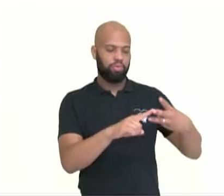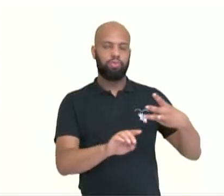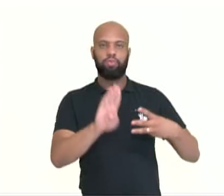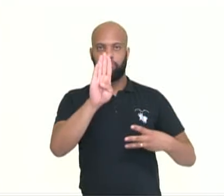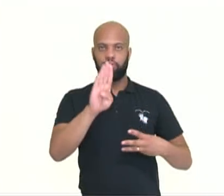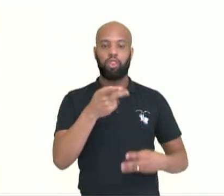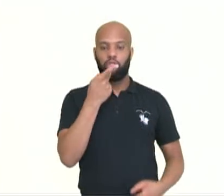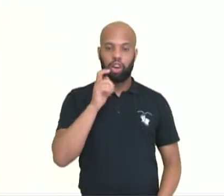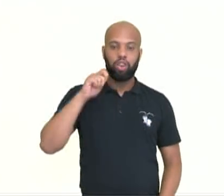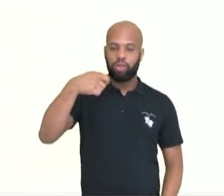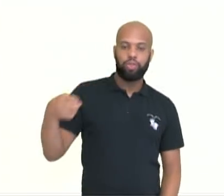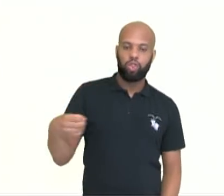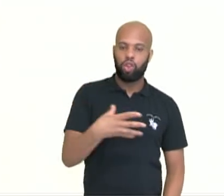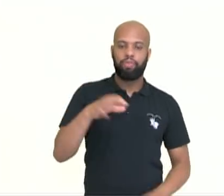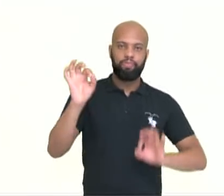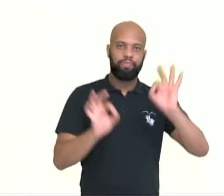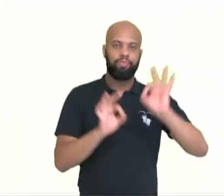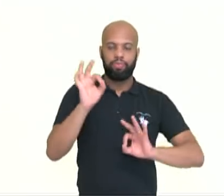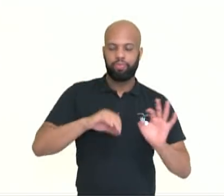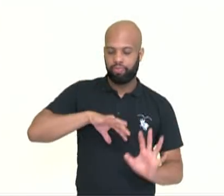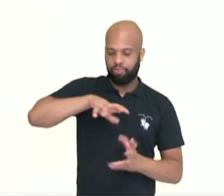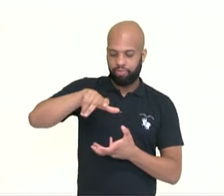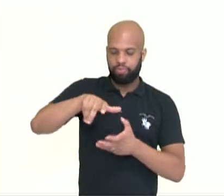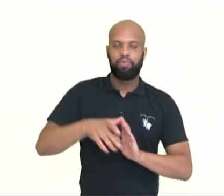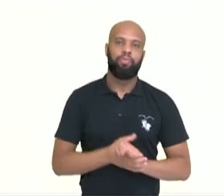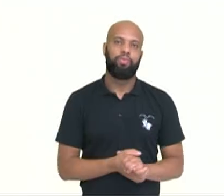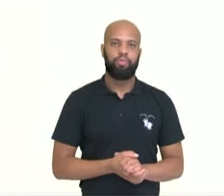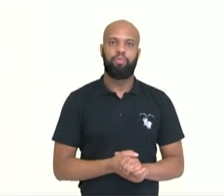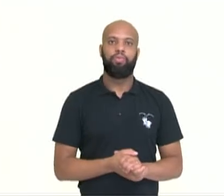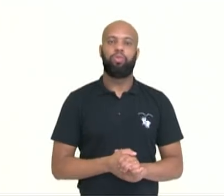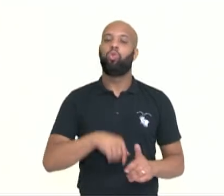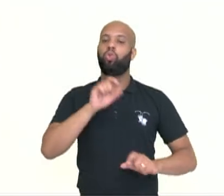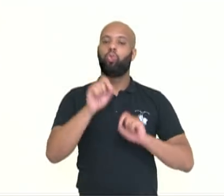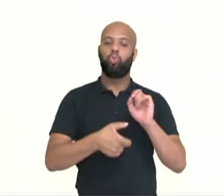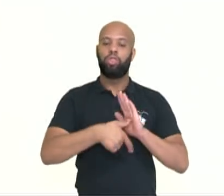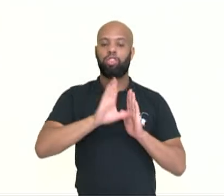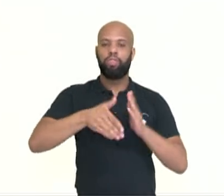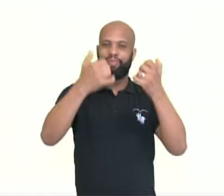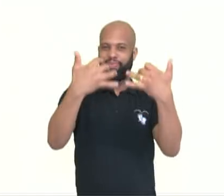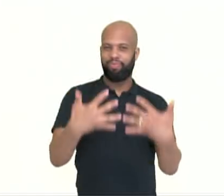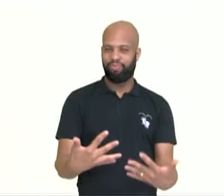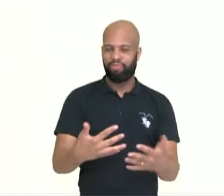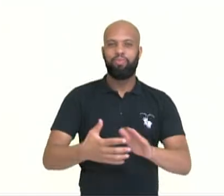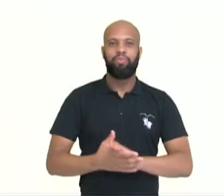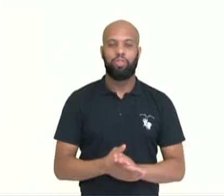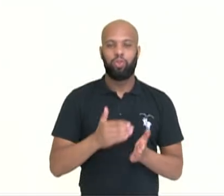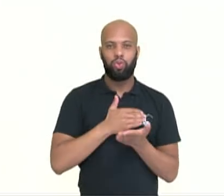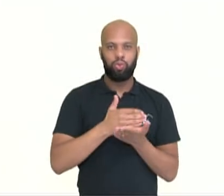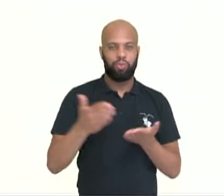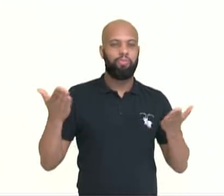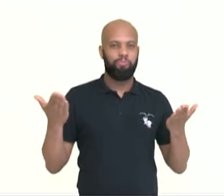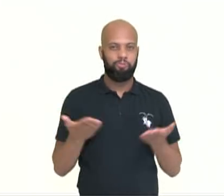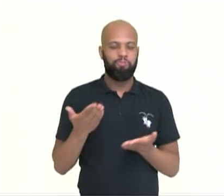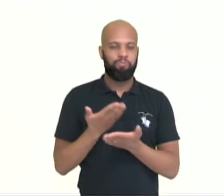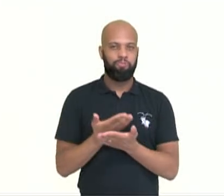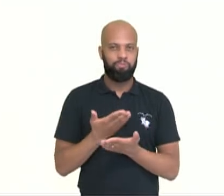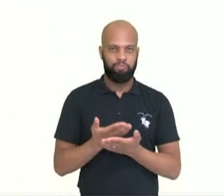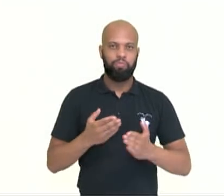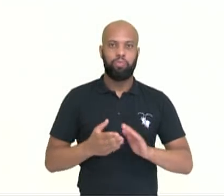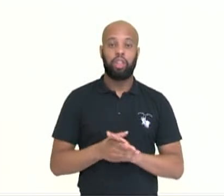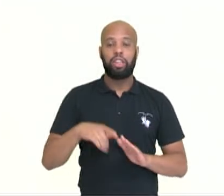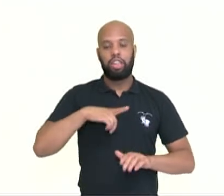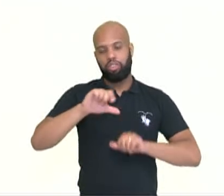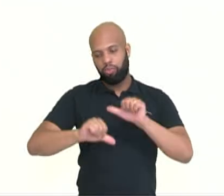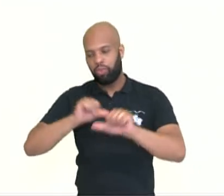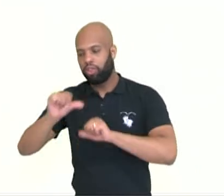Nós estamos falando ali de nova ordem mundial, que é exatamente aquilo que nós já tratamos aqui no início dessa nossa aula, dessa